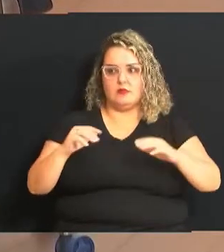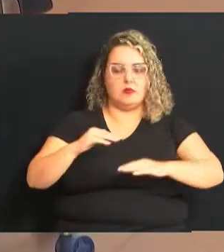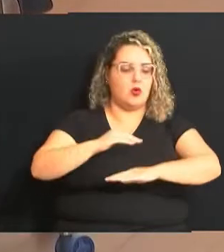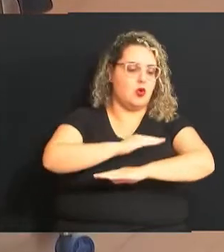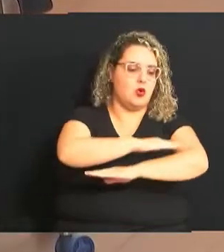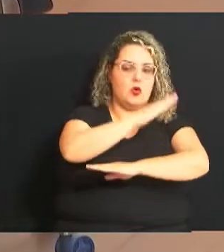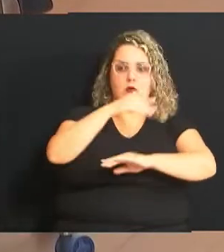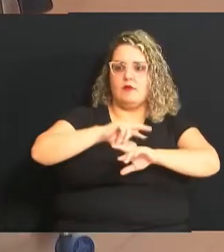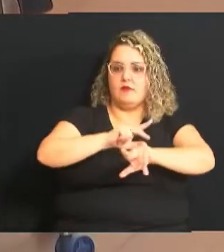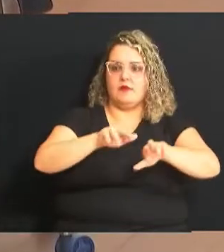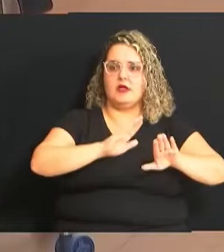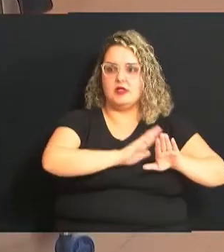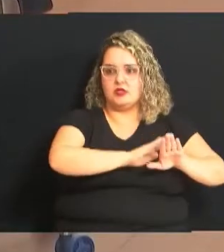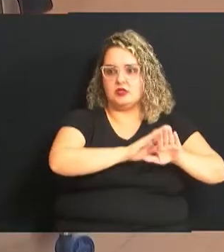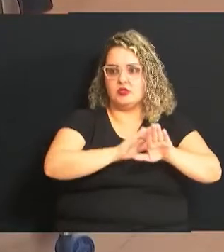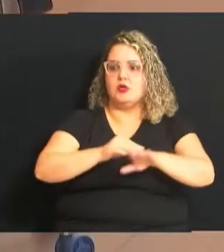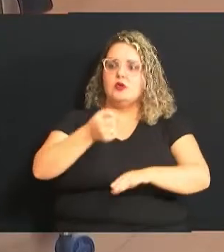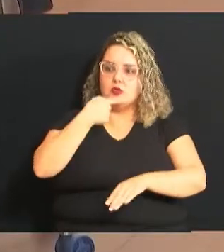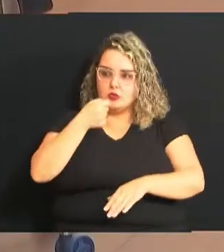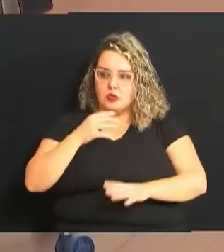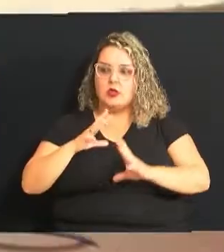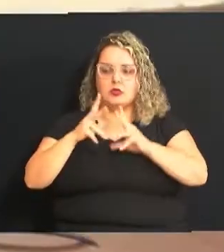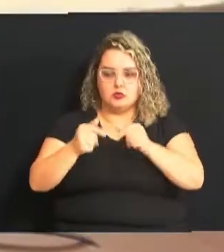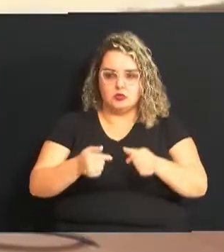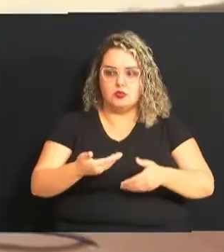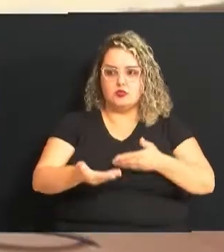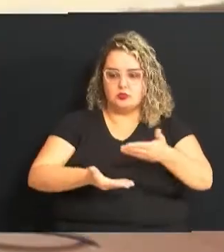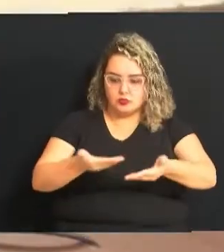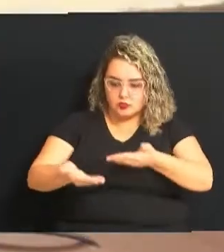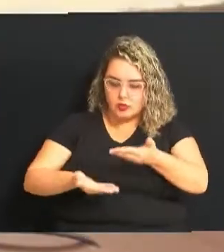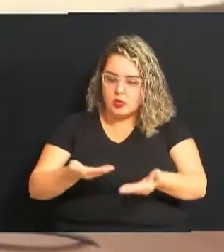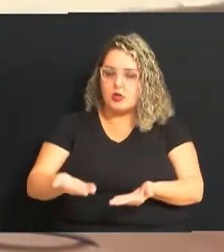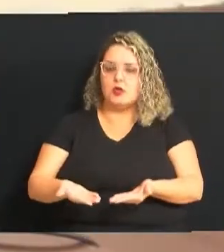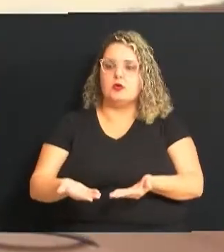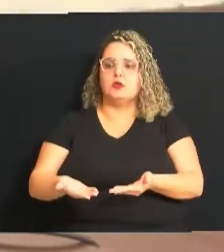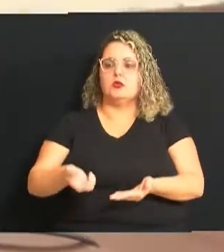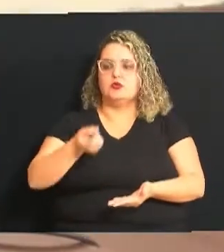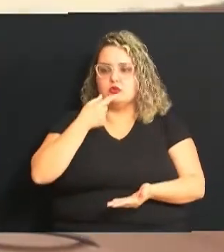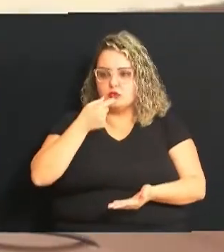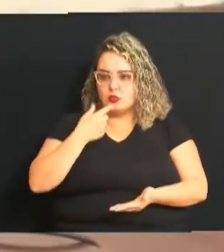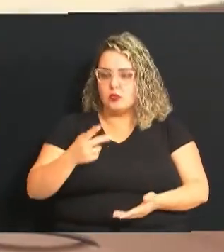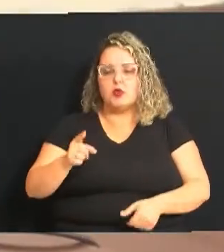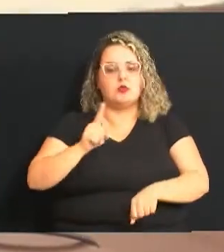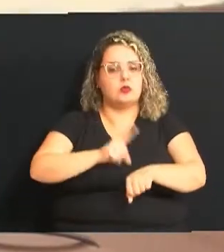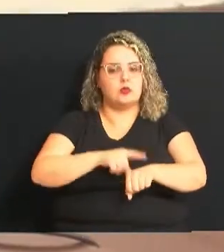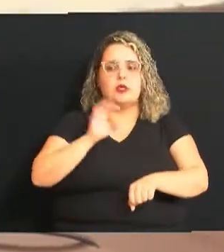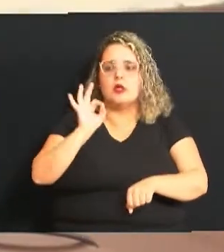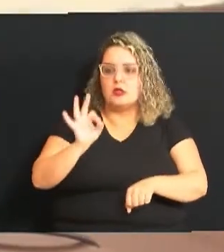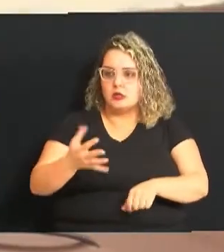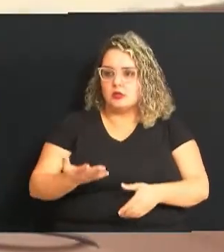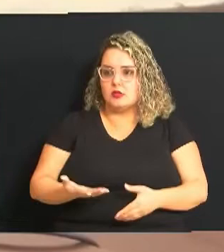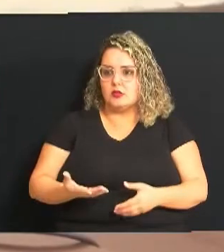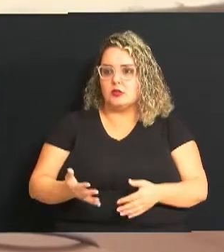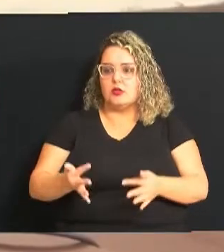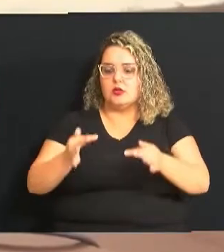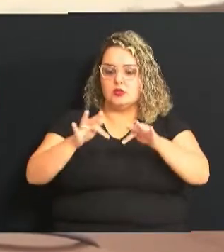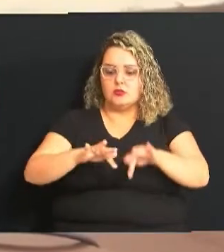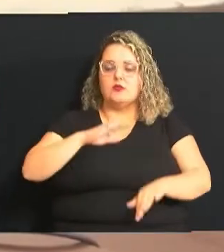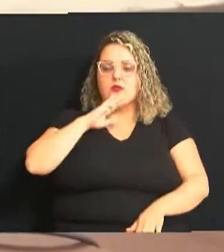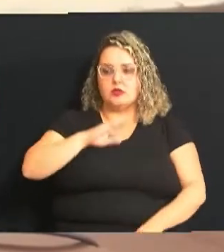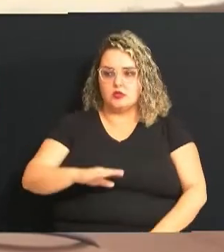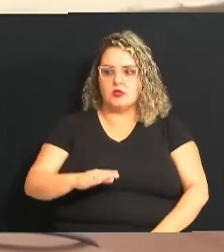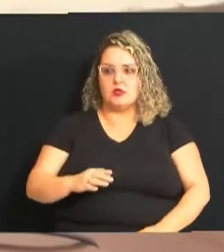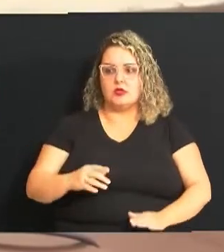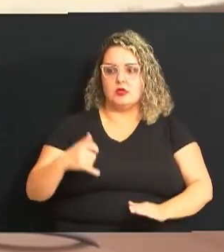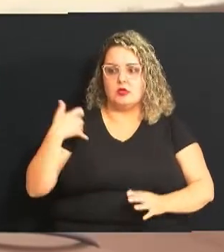várias atividades. Quem usa medicamento vai ter também uma questão de tomar o medicamento no horário certo, e no final da tarde esse idoso